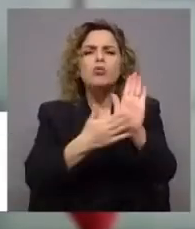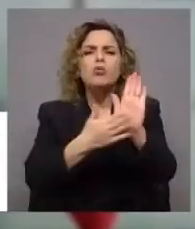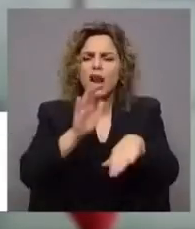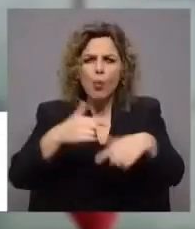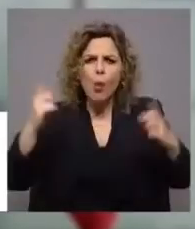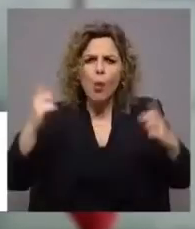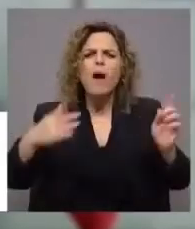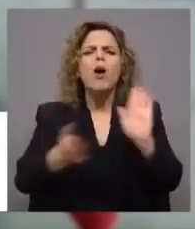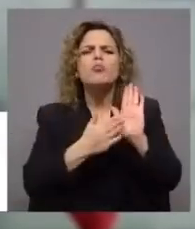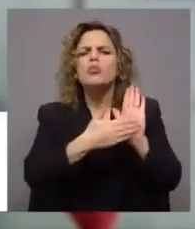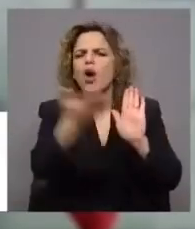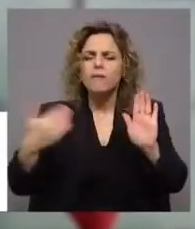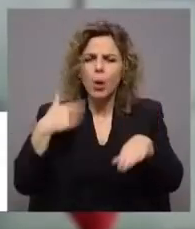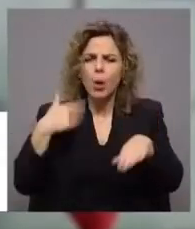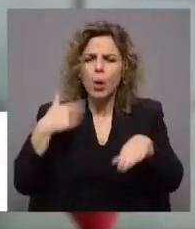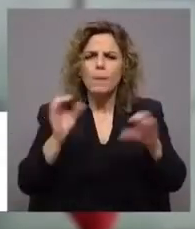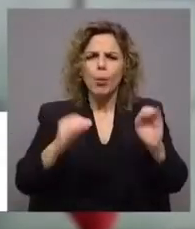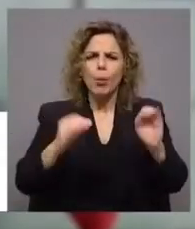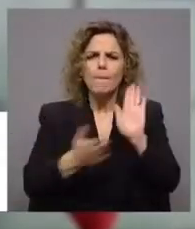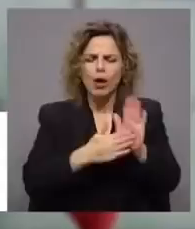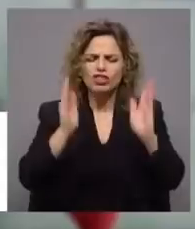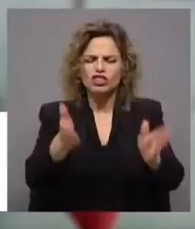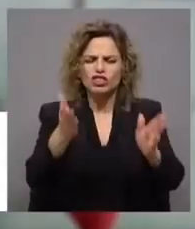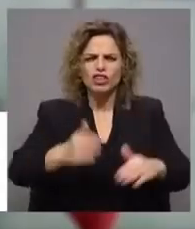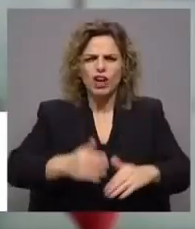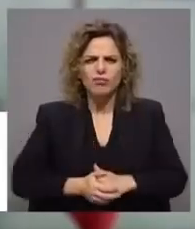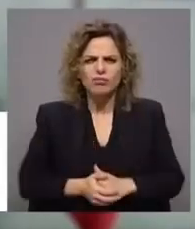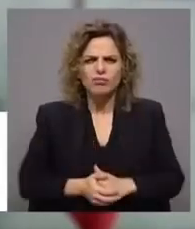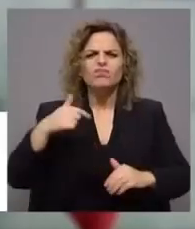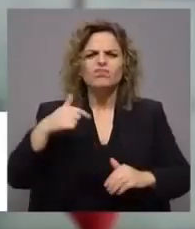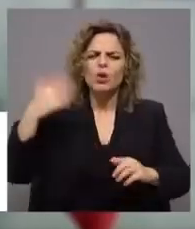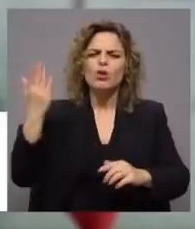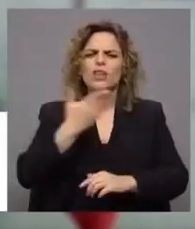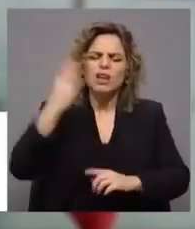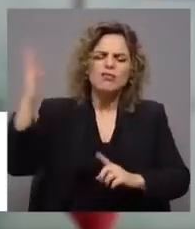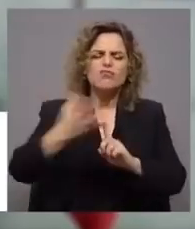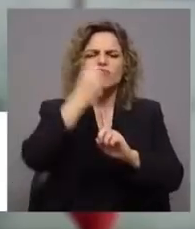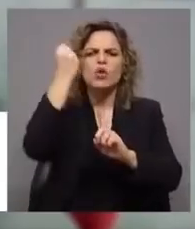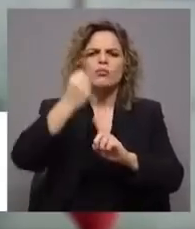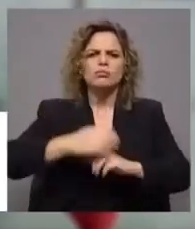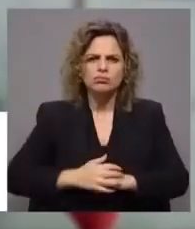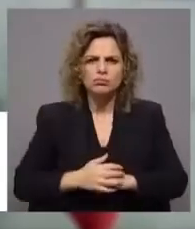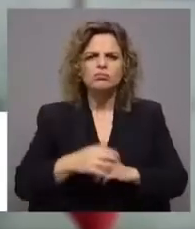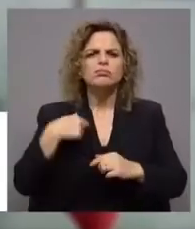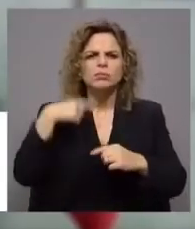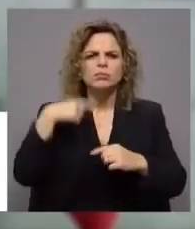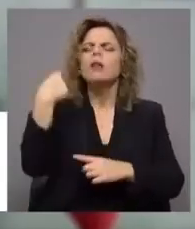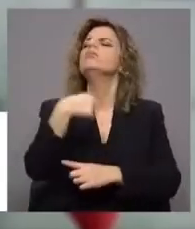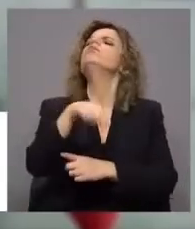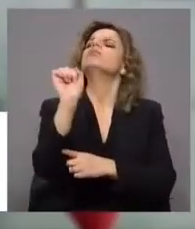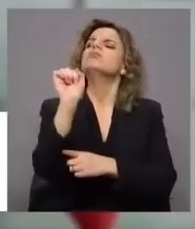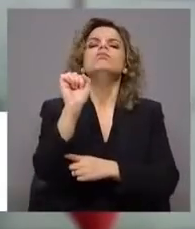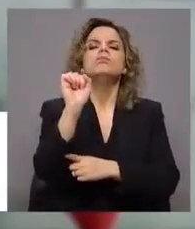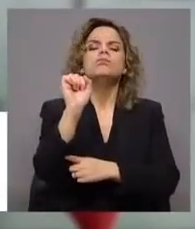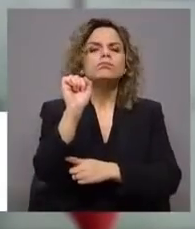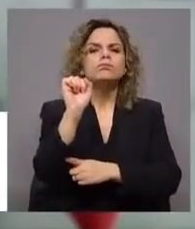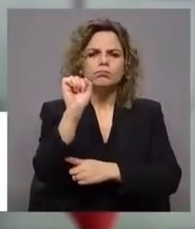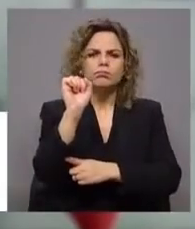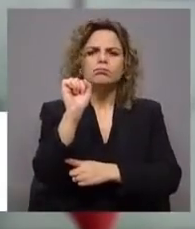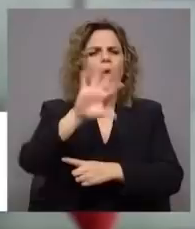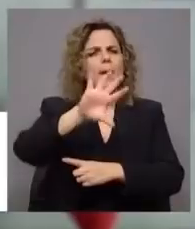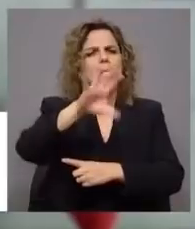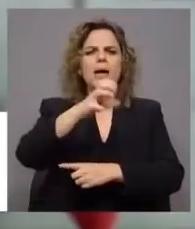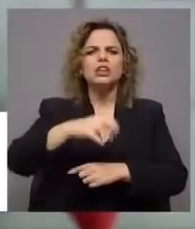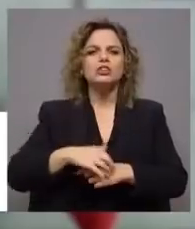porque a minha inocência já está provada. Eu conquistei o direito de andar de cabeça erguida nesse país, um direito